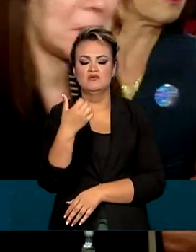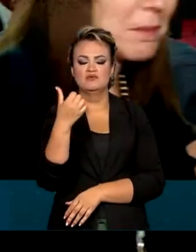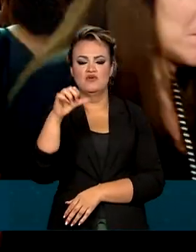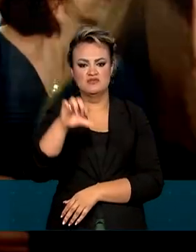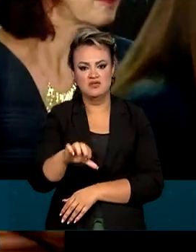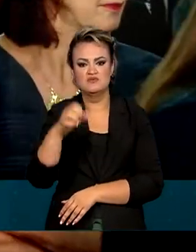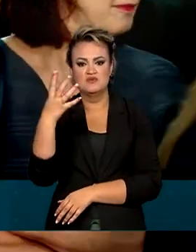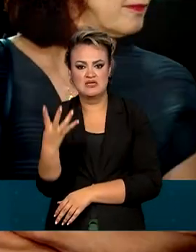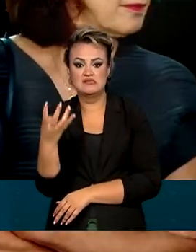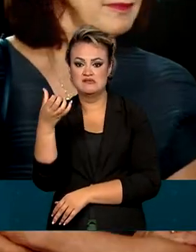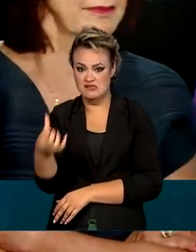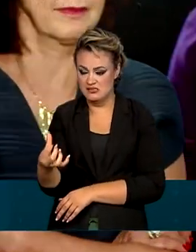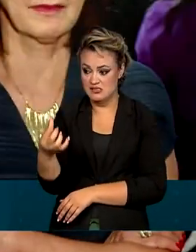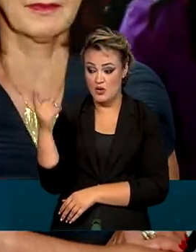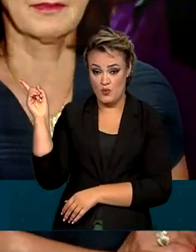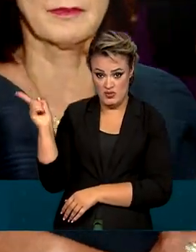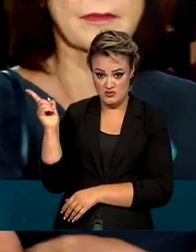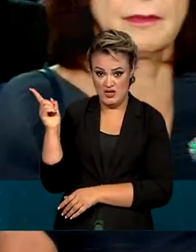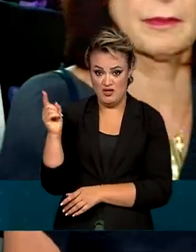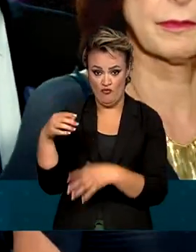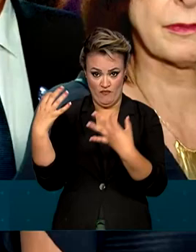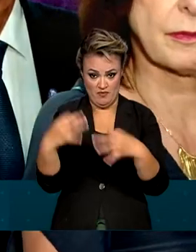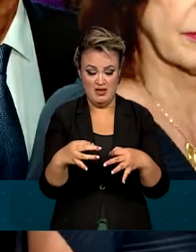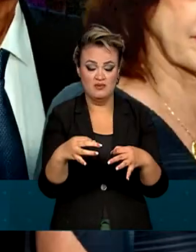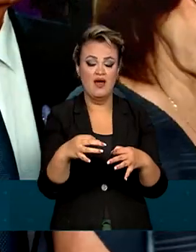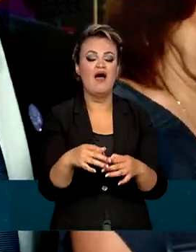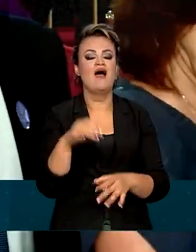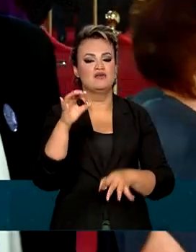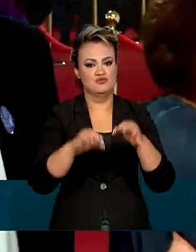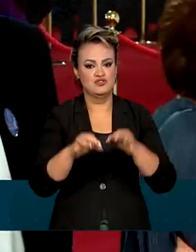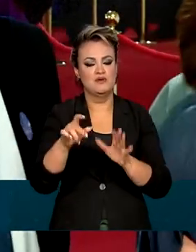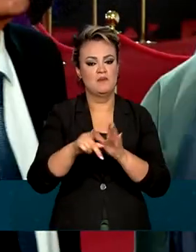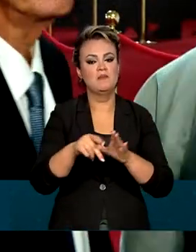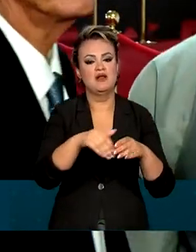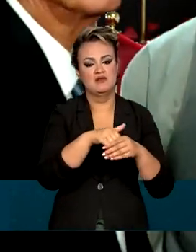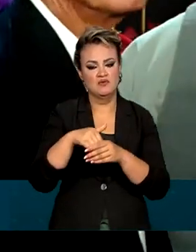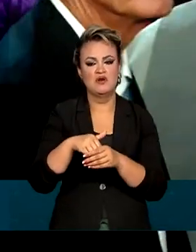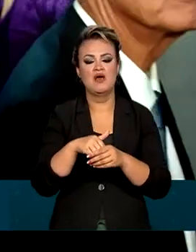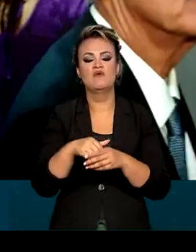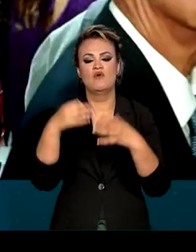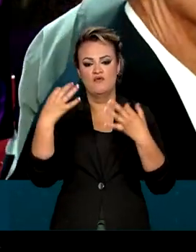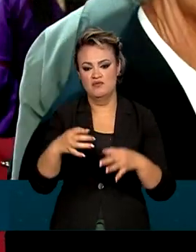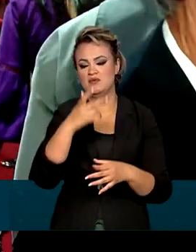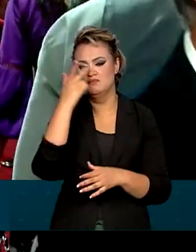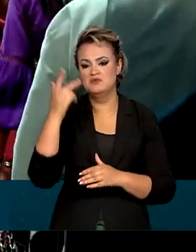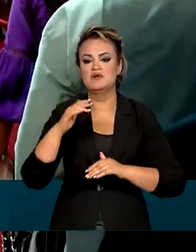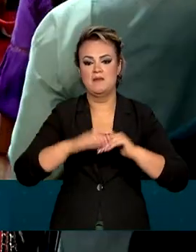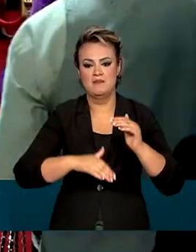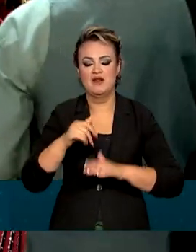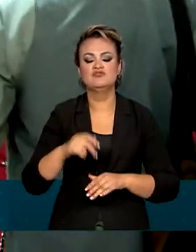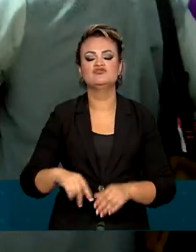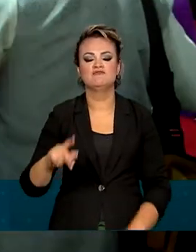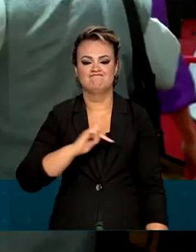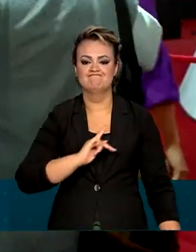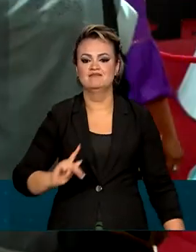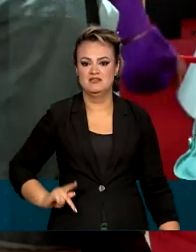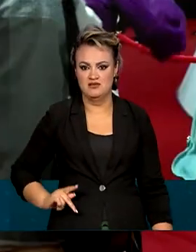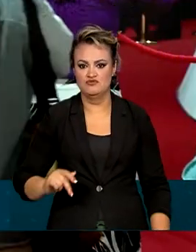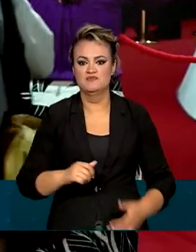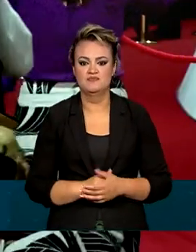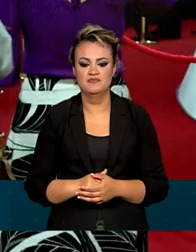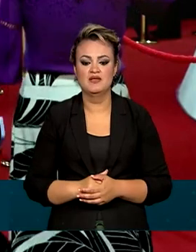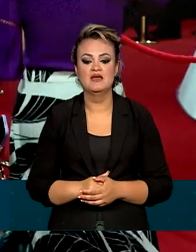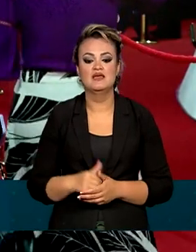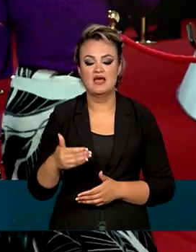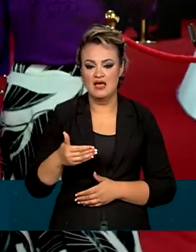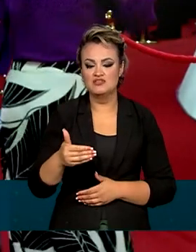1946. É com a diplomação que a Justiça Eleitoral atesta que os candidatos foram efetivamente eleitos pelo povo e, por